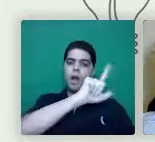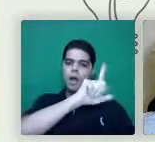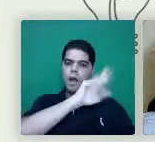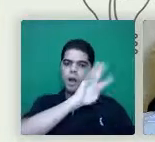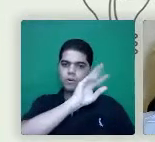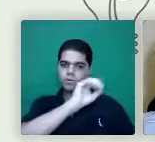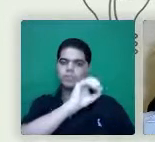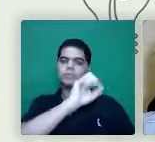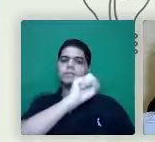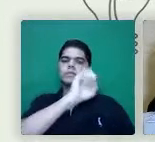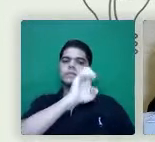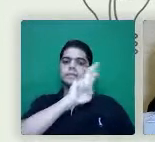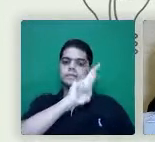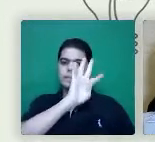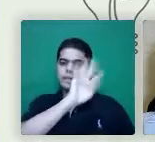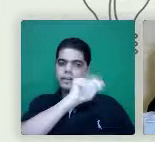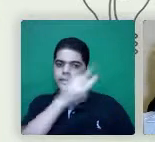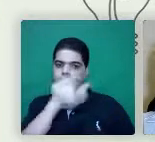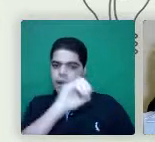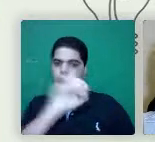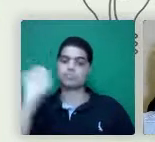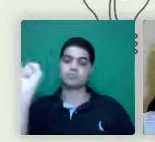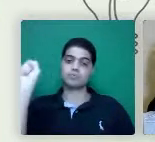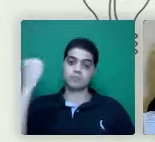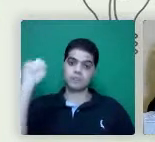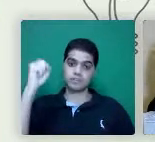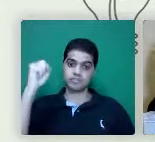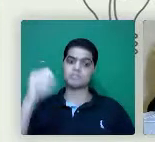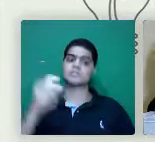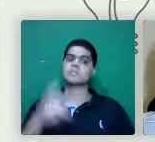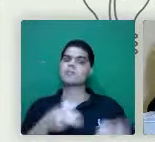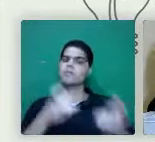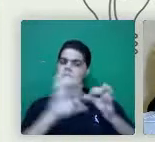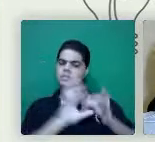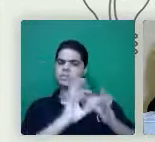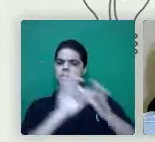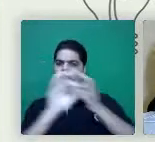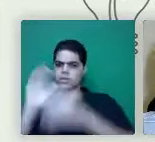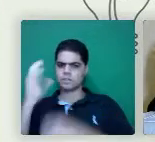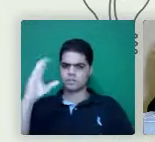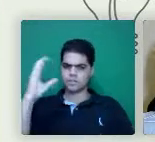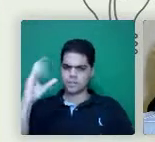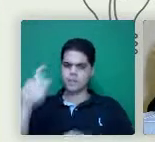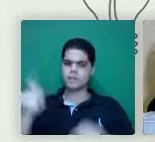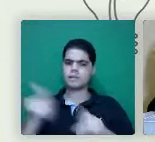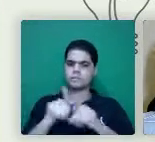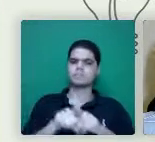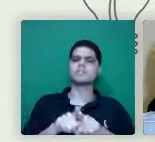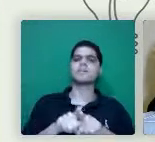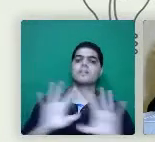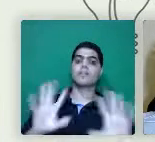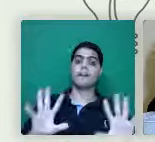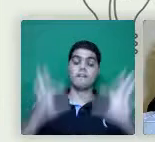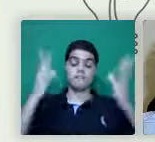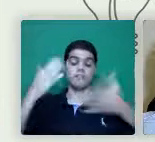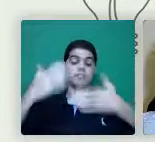Em todo esse contexto da popularização da ciência, a Maratona Territórios do Brasil vem